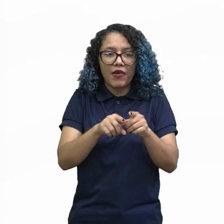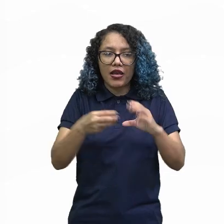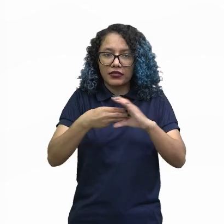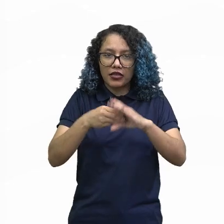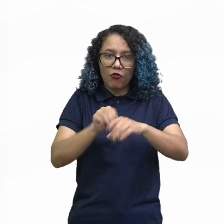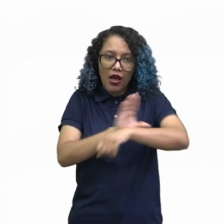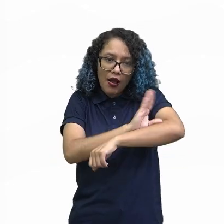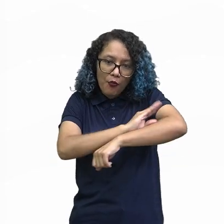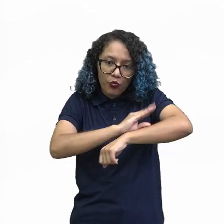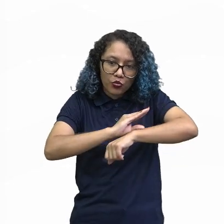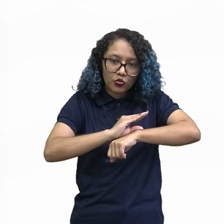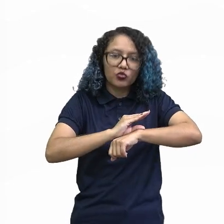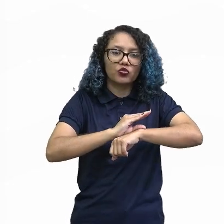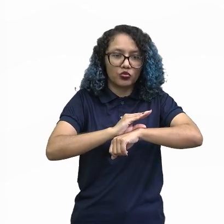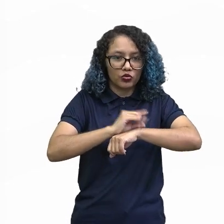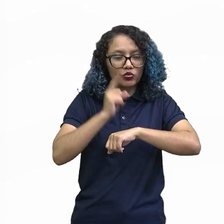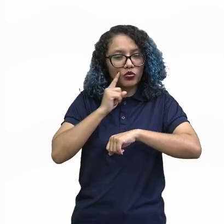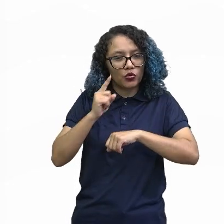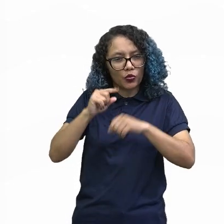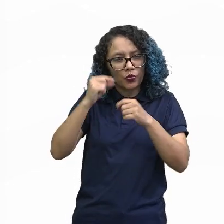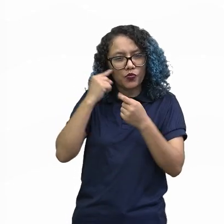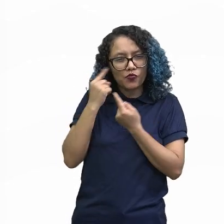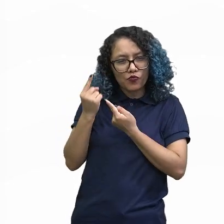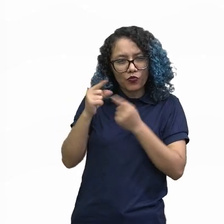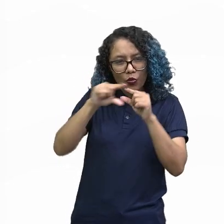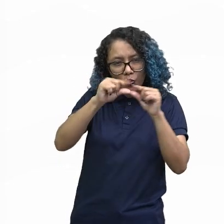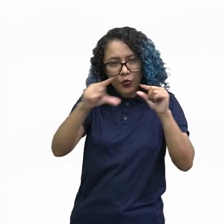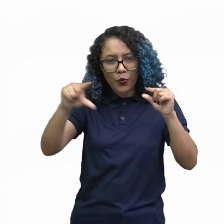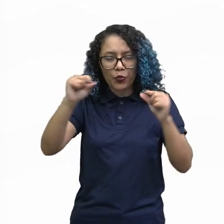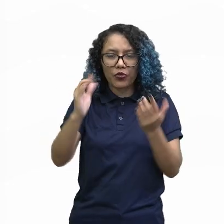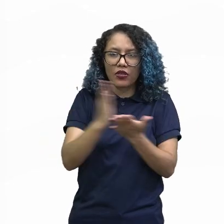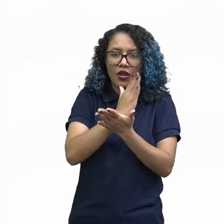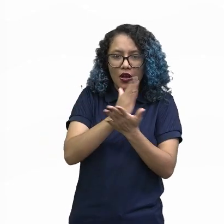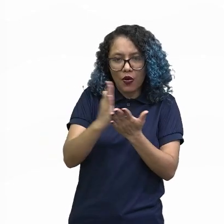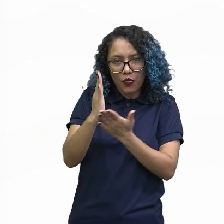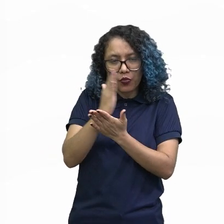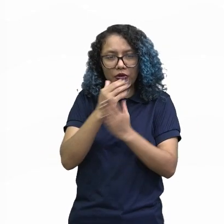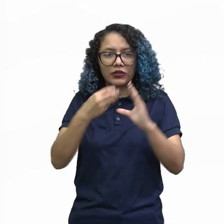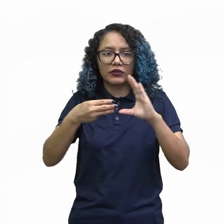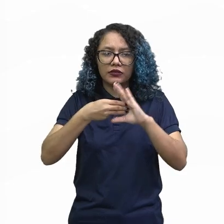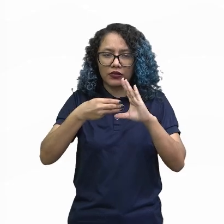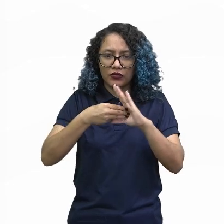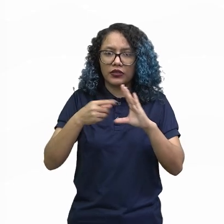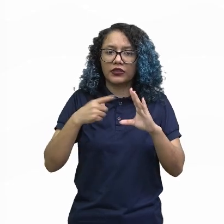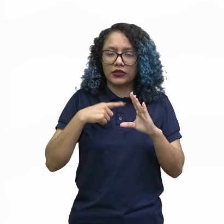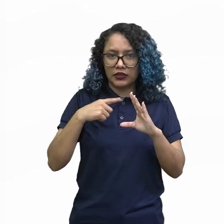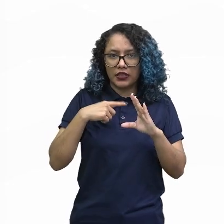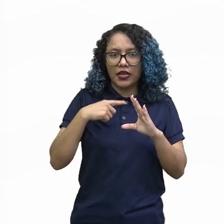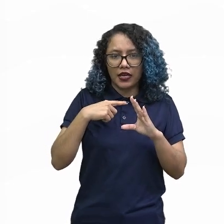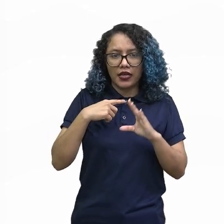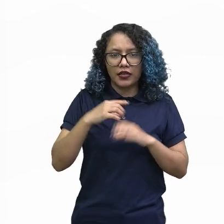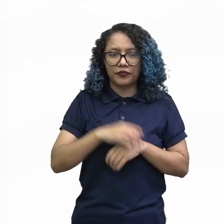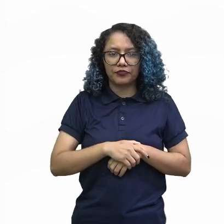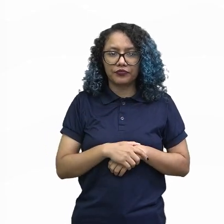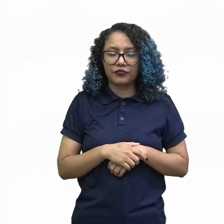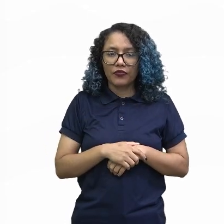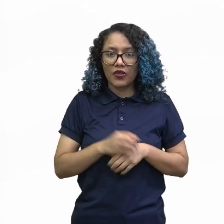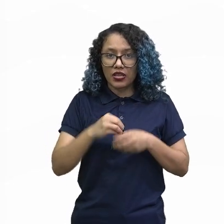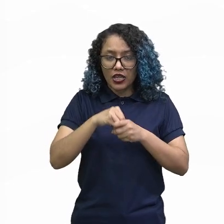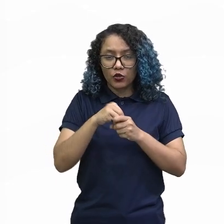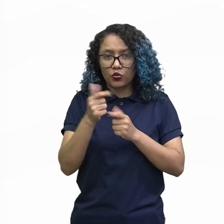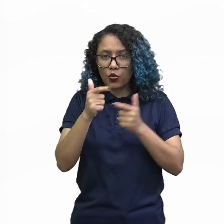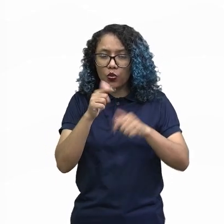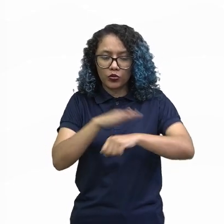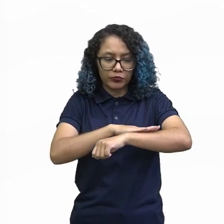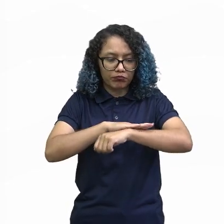muscular, certo? Os miócitos aí, como a gente pôde observar. Então, nós temos algumas dessas células que estão presentes em outros tecidos ali do